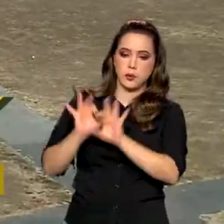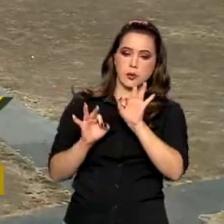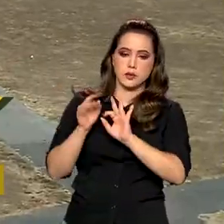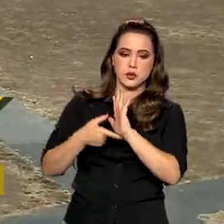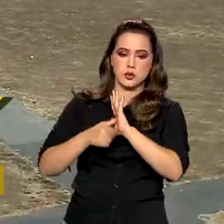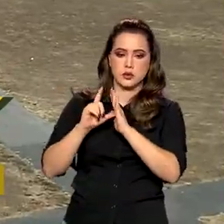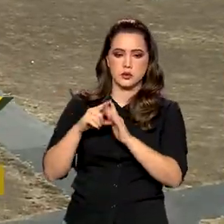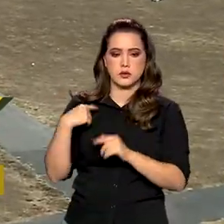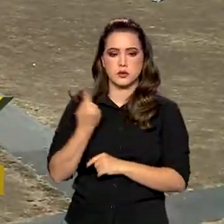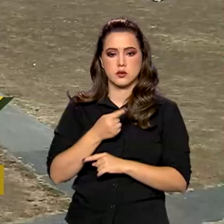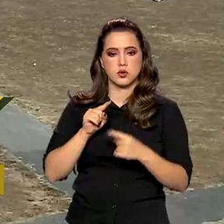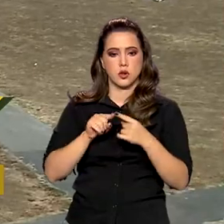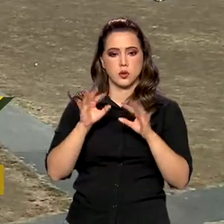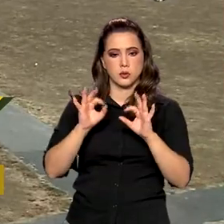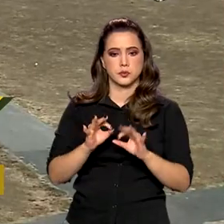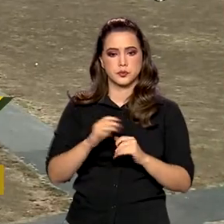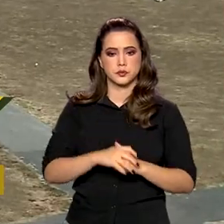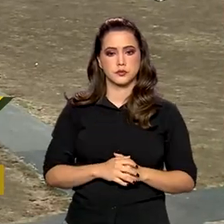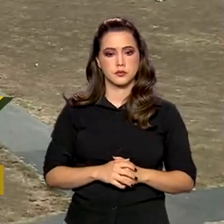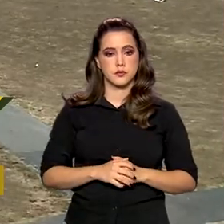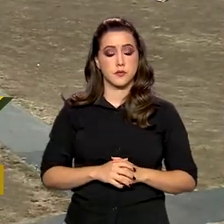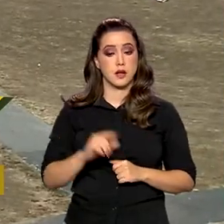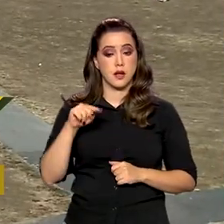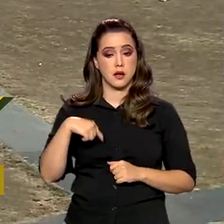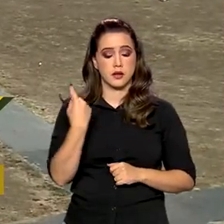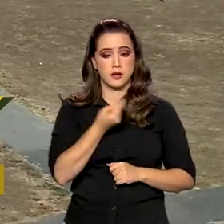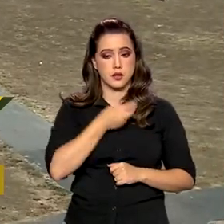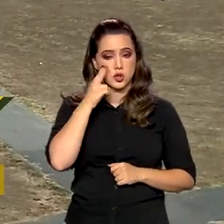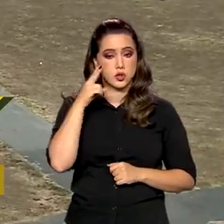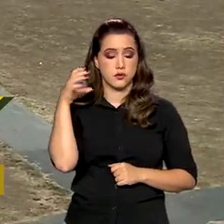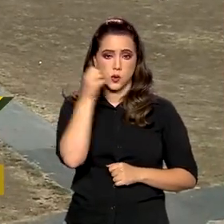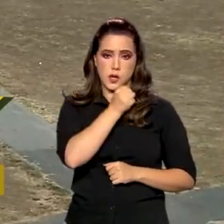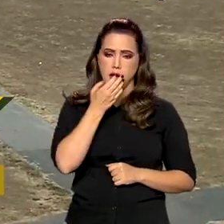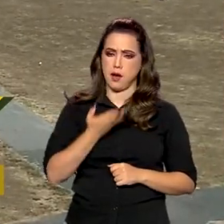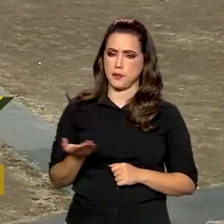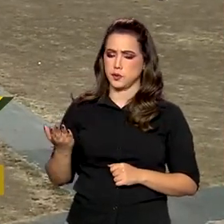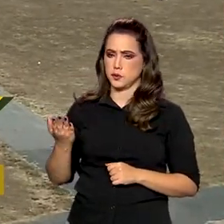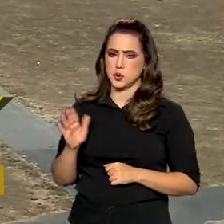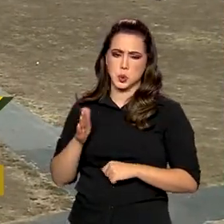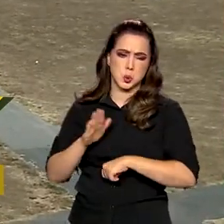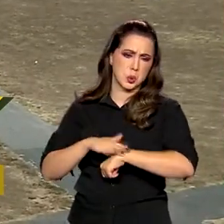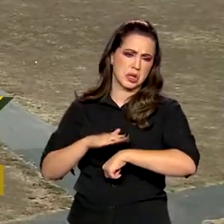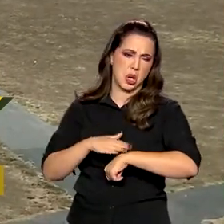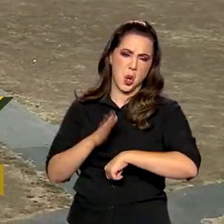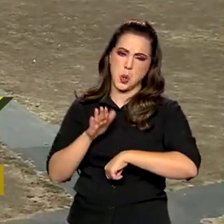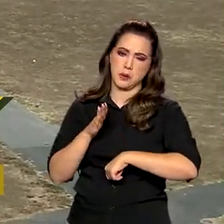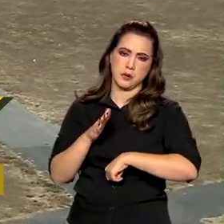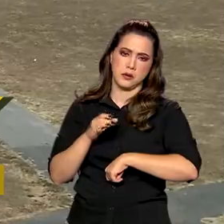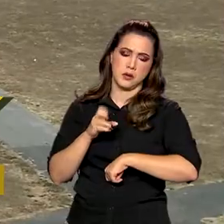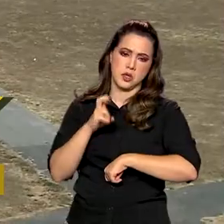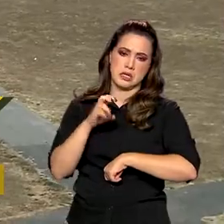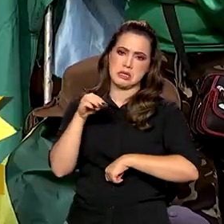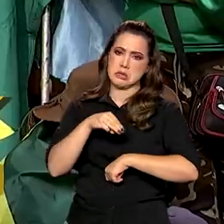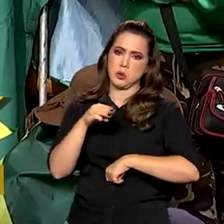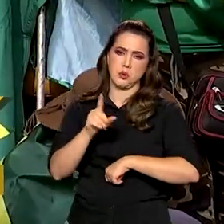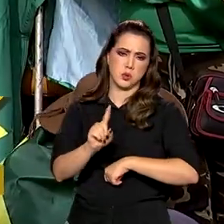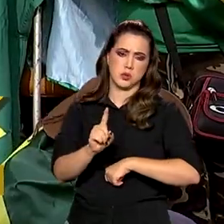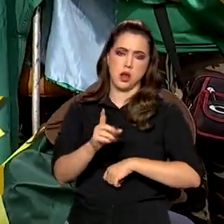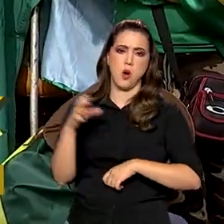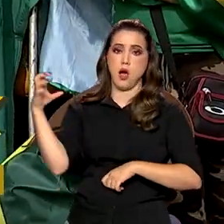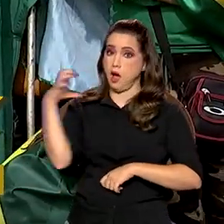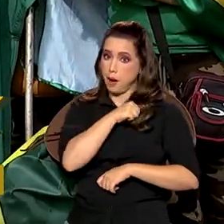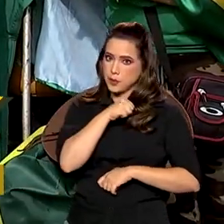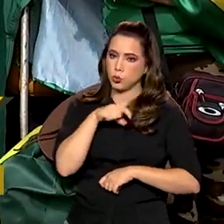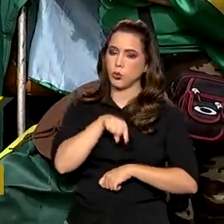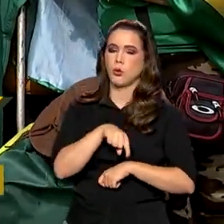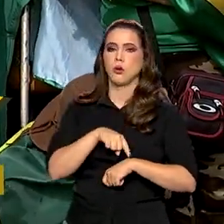deles, eles fazem esse planejamento. No caso aqui, foi uma navegação rápida, que não deve ter durado aí nem 5 minutos, né, a navegação, mas eles